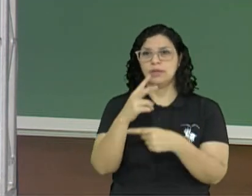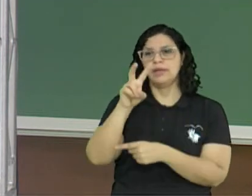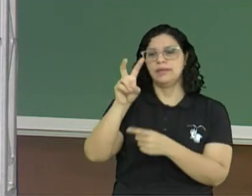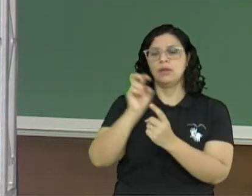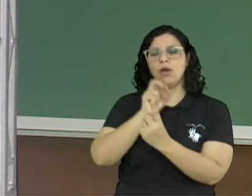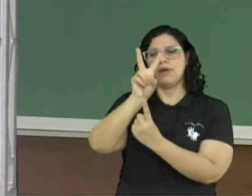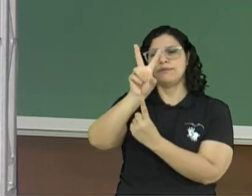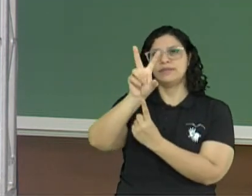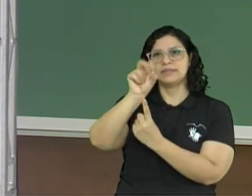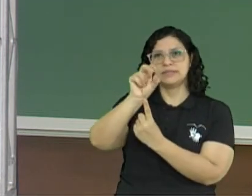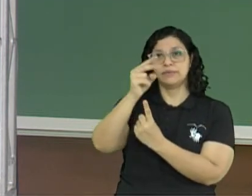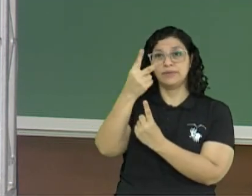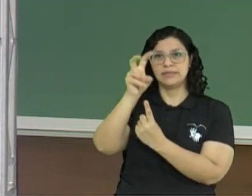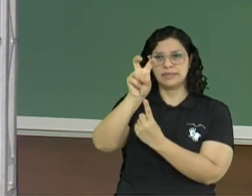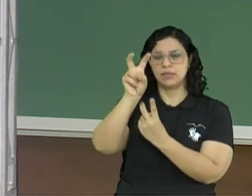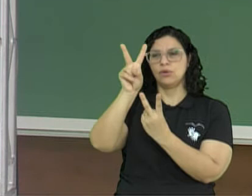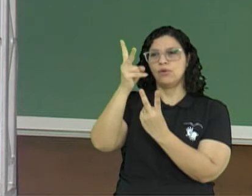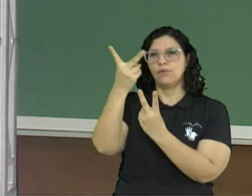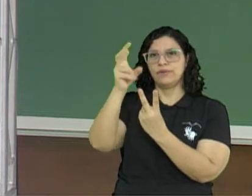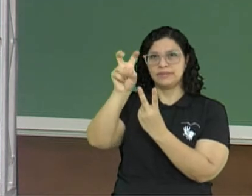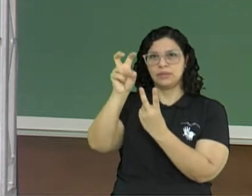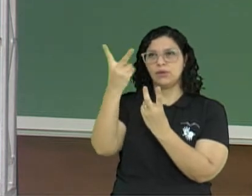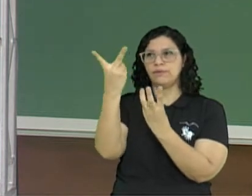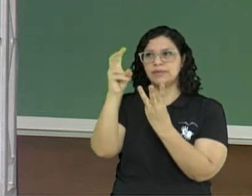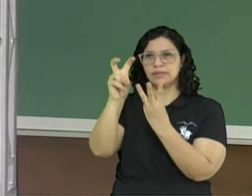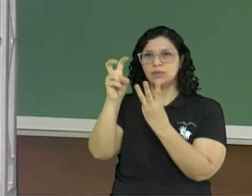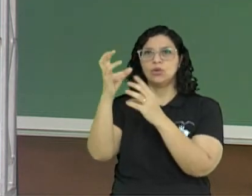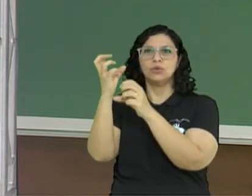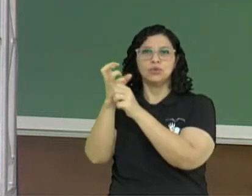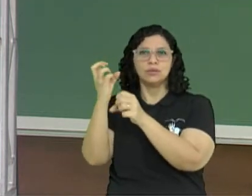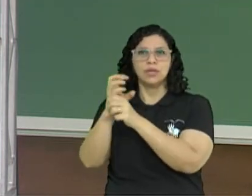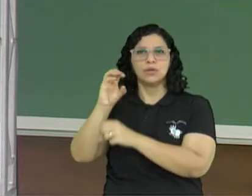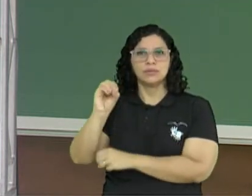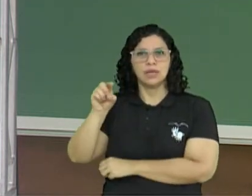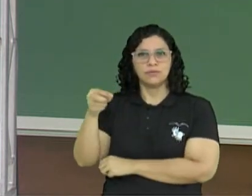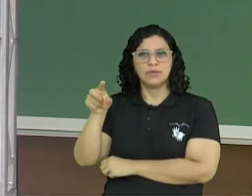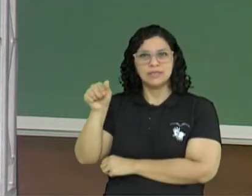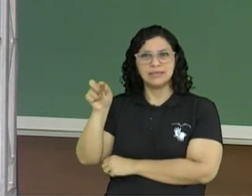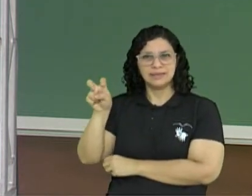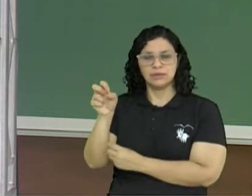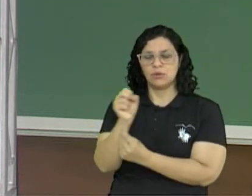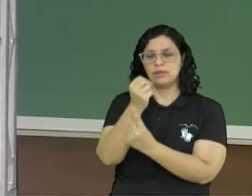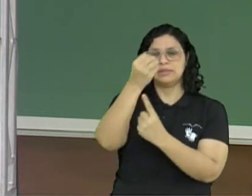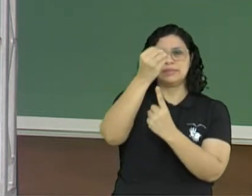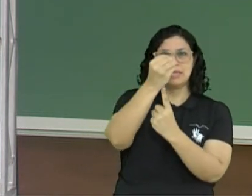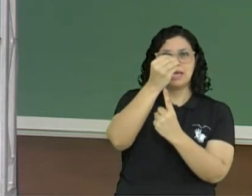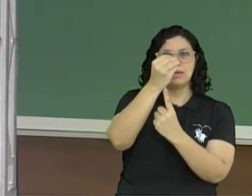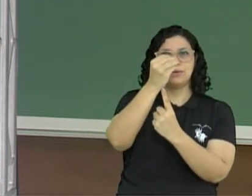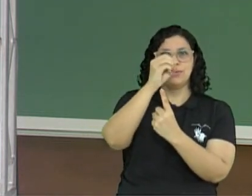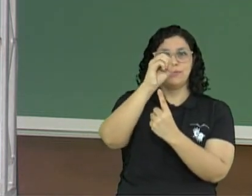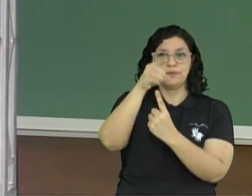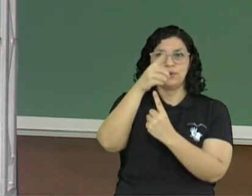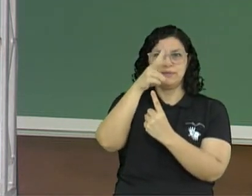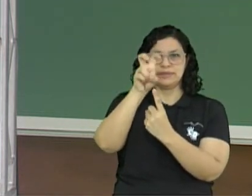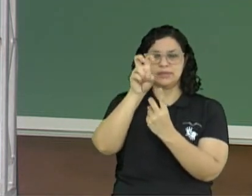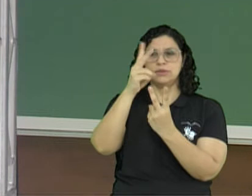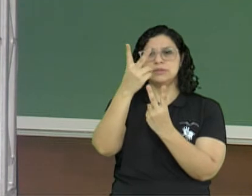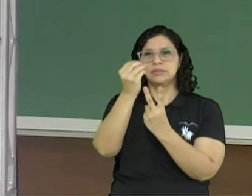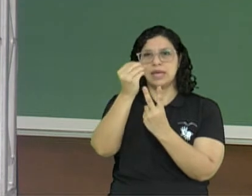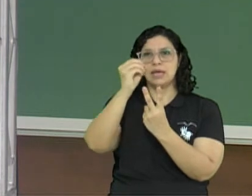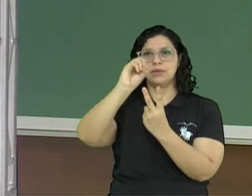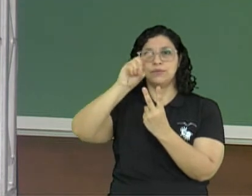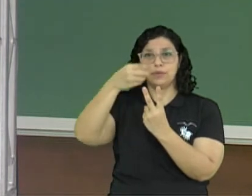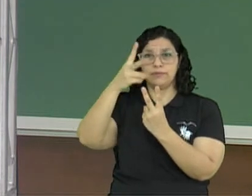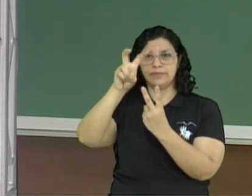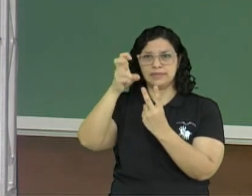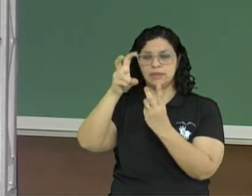mais 25 centésimos mais 25 centésimos, vai dar 75, não é, ó? 25 com mais 25, 50.